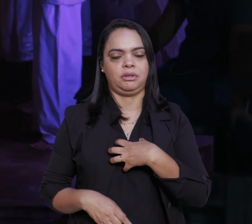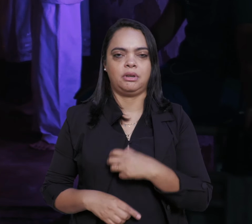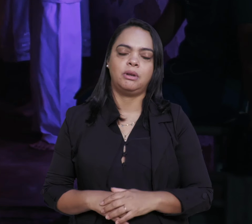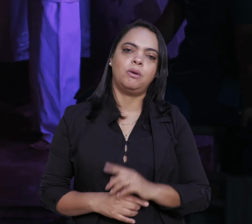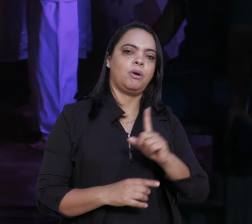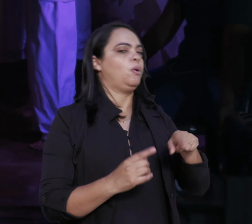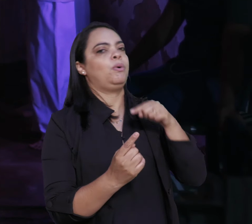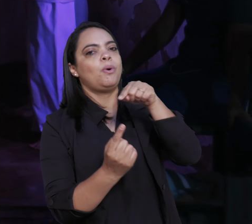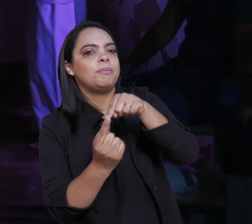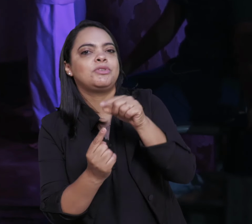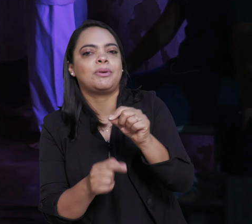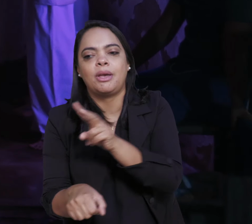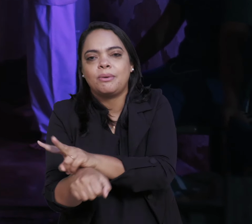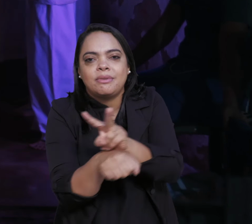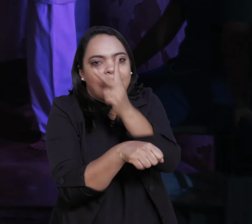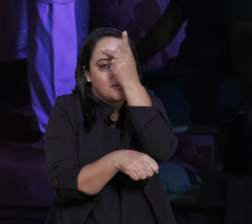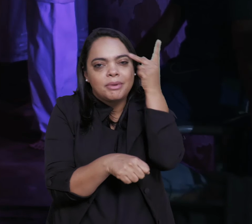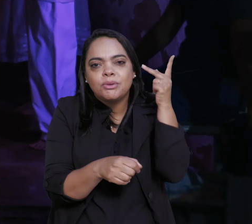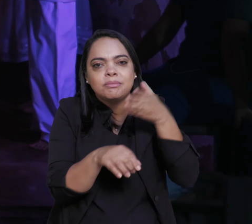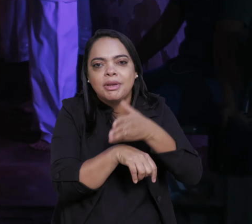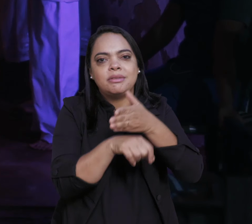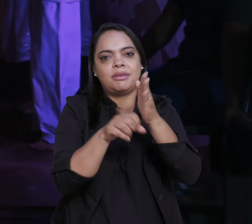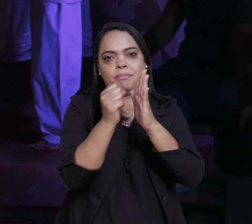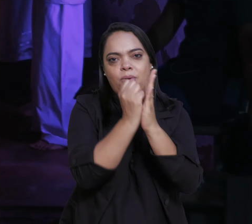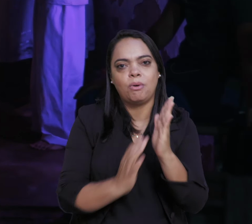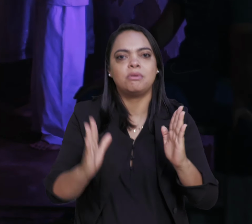O nosso objetivo é cuidar de quem tá aqui dentro.